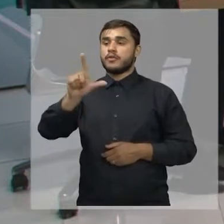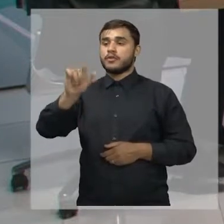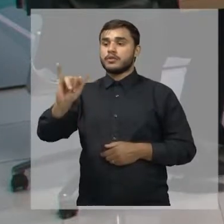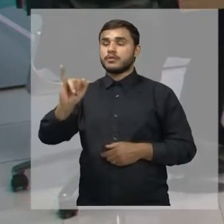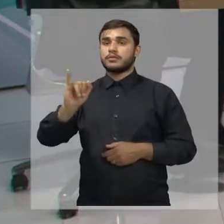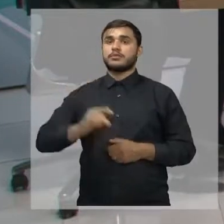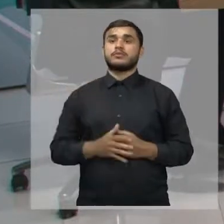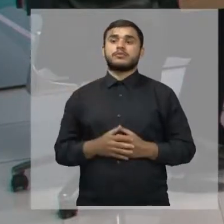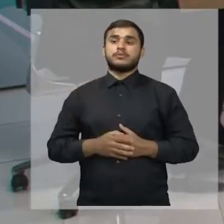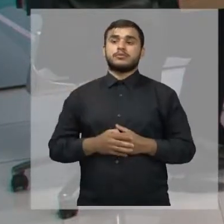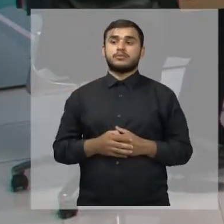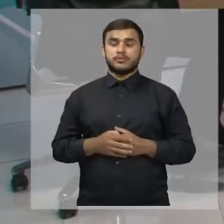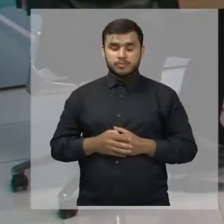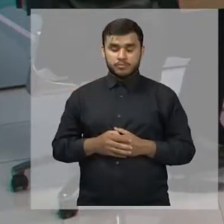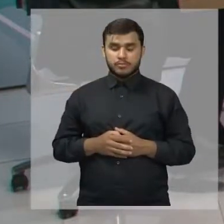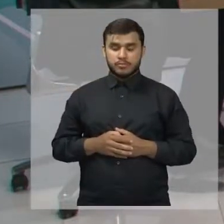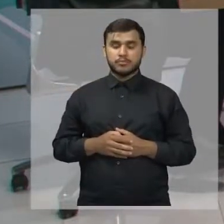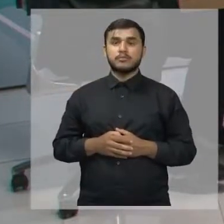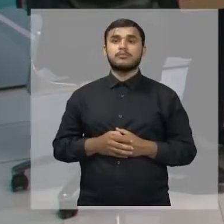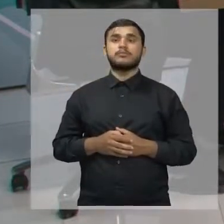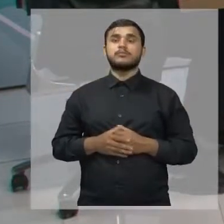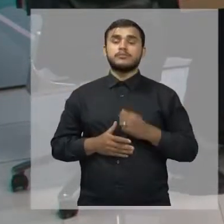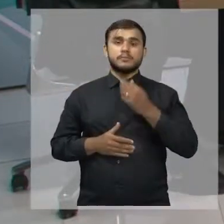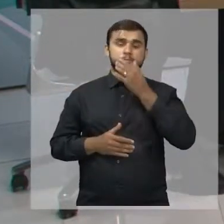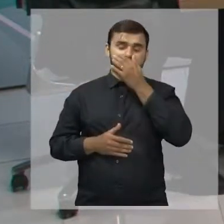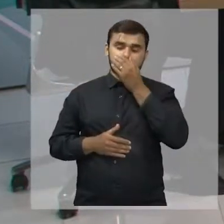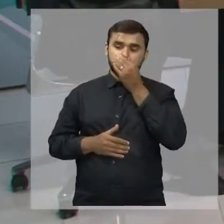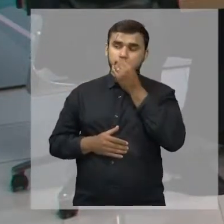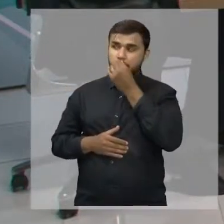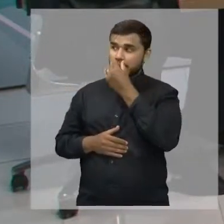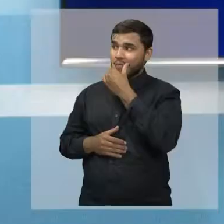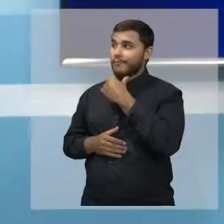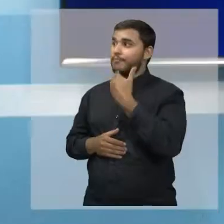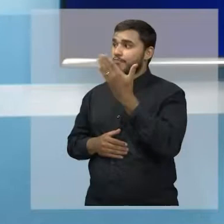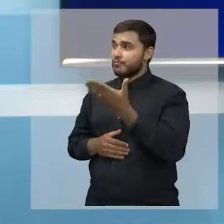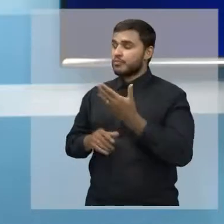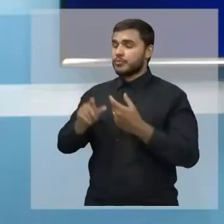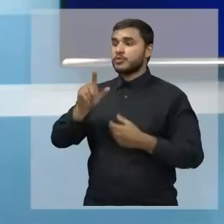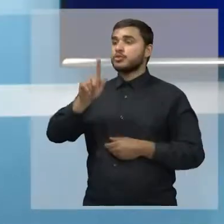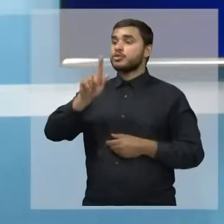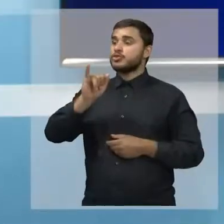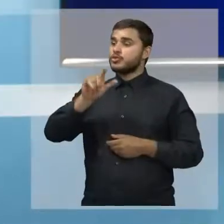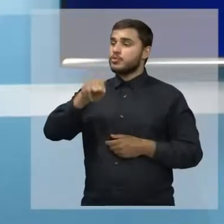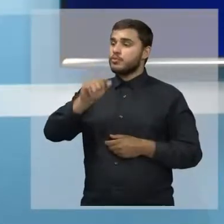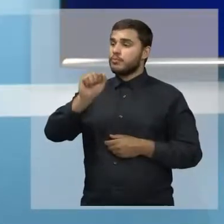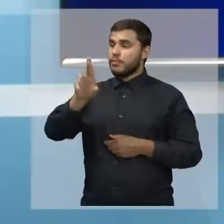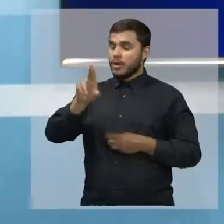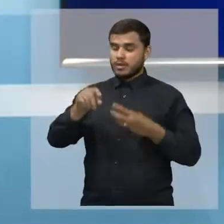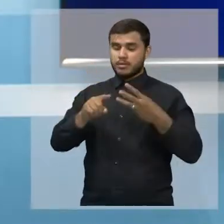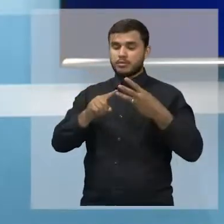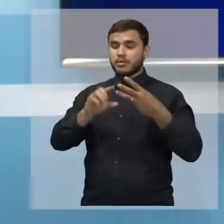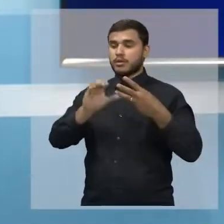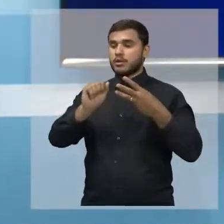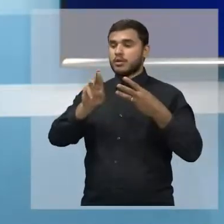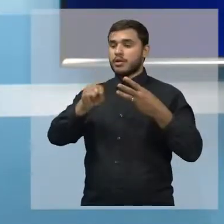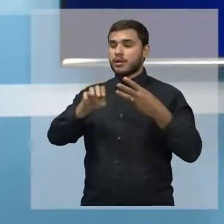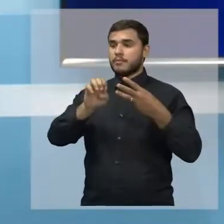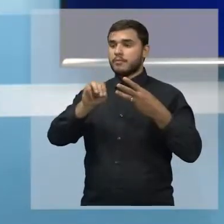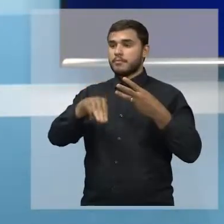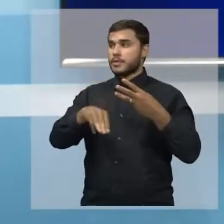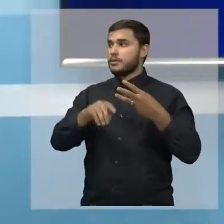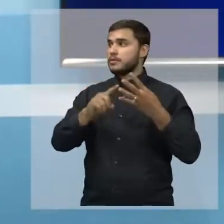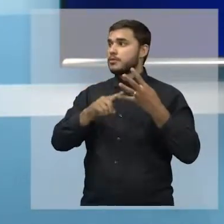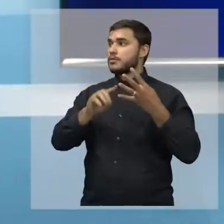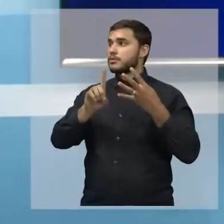só aqui do meu raciocínio. Gilmar Mendes, Celso Mello, Carmen Lúcia e Dias Toffoli